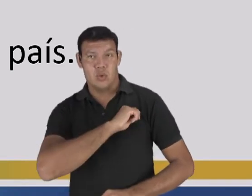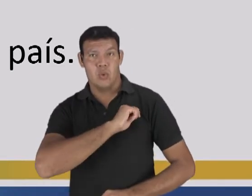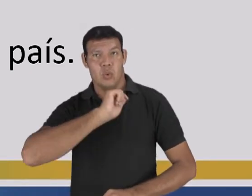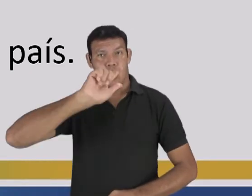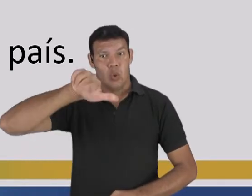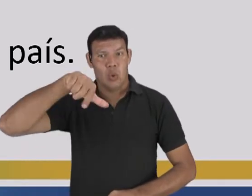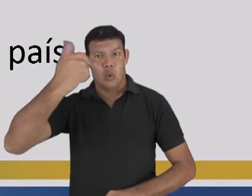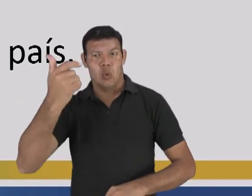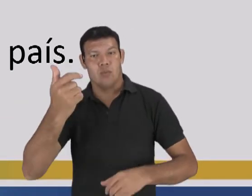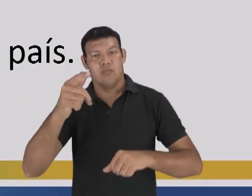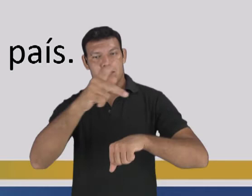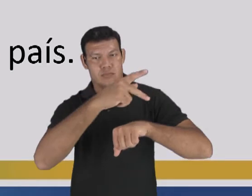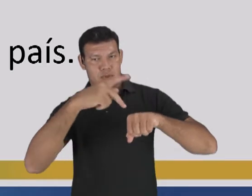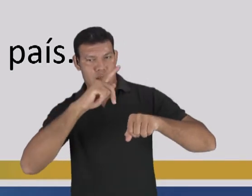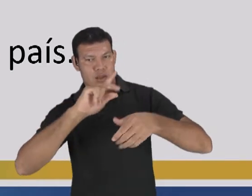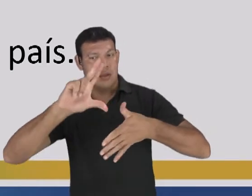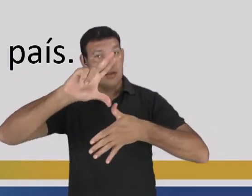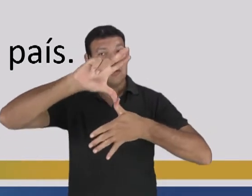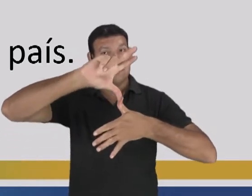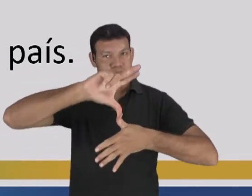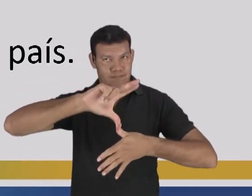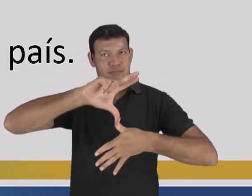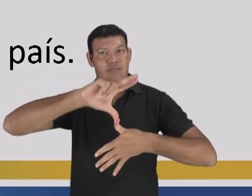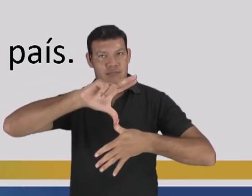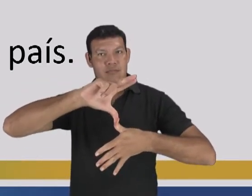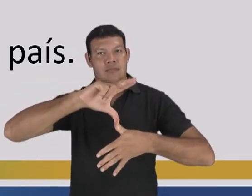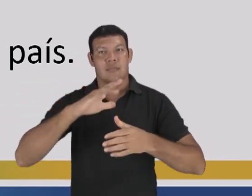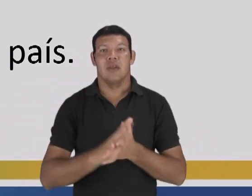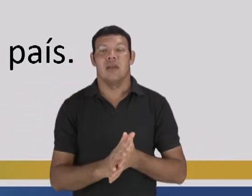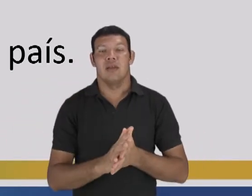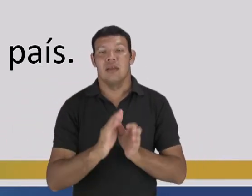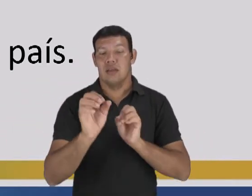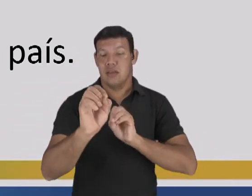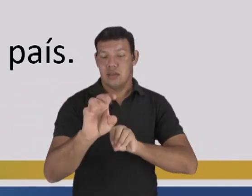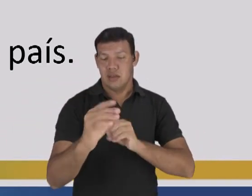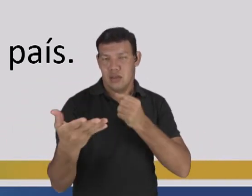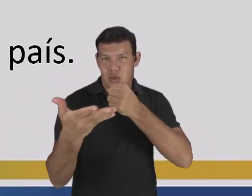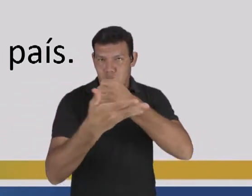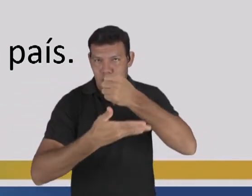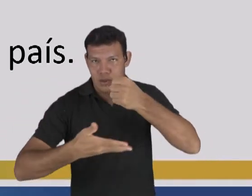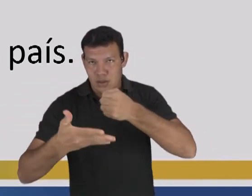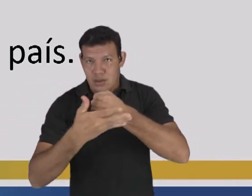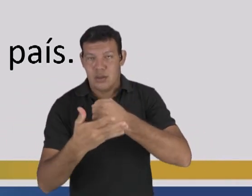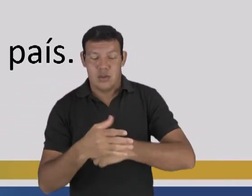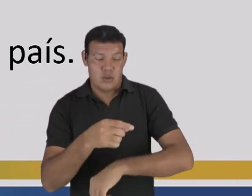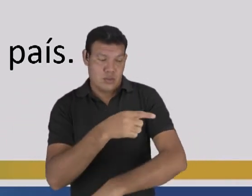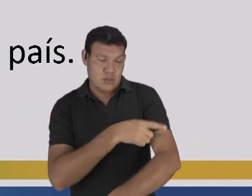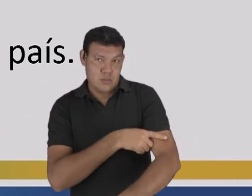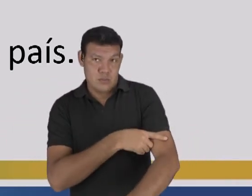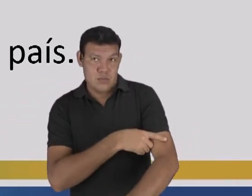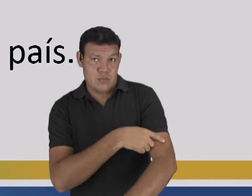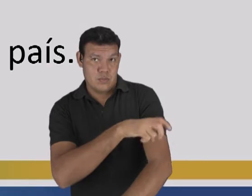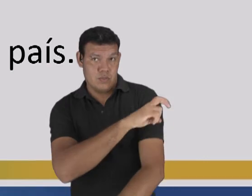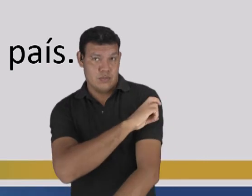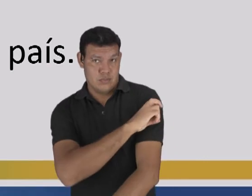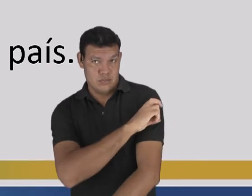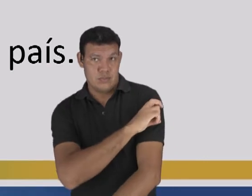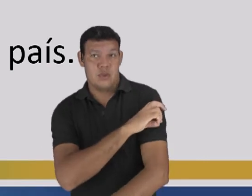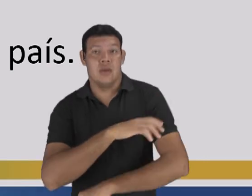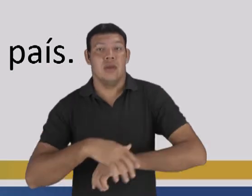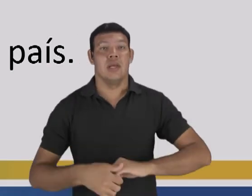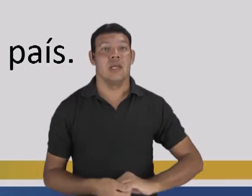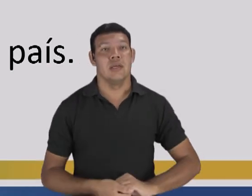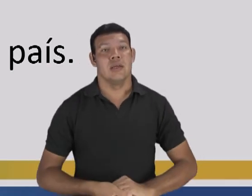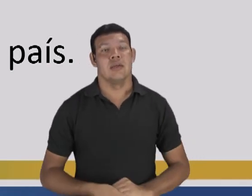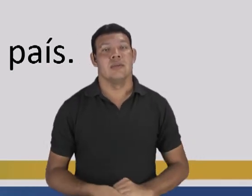latinos aqui, é diferente. Lá eu tenho uma ensinança básica, que se refere ao nosso primeiro e quinto ano aqui no Brasil, né?